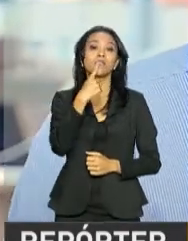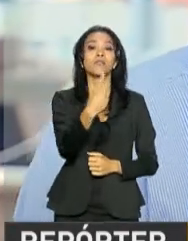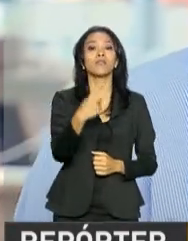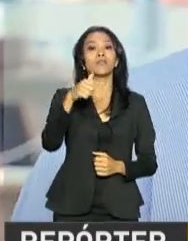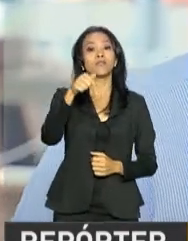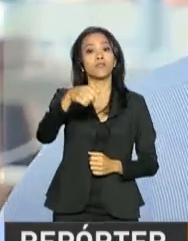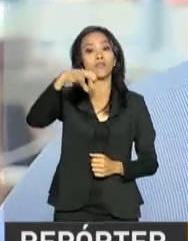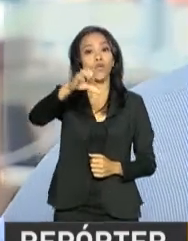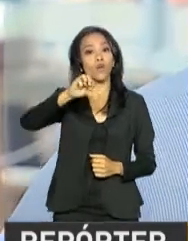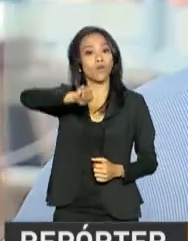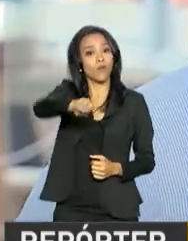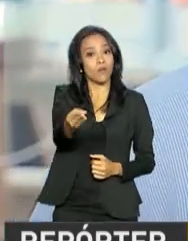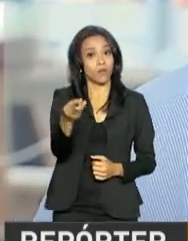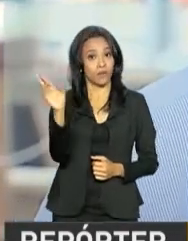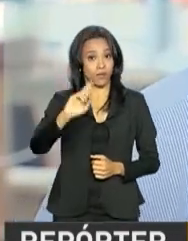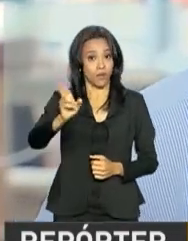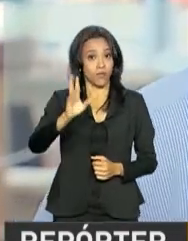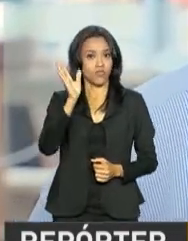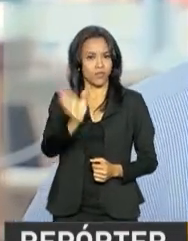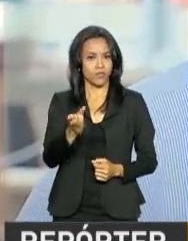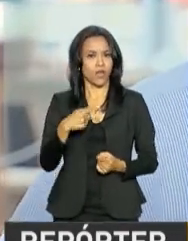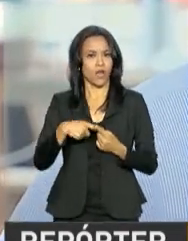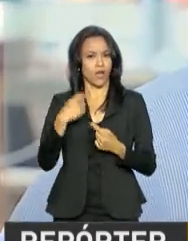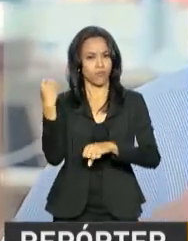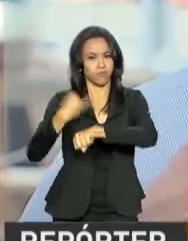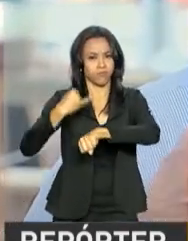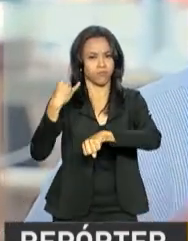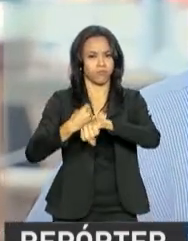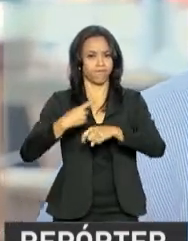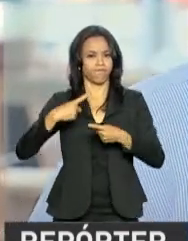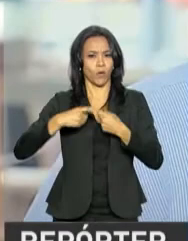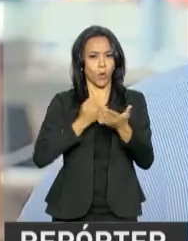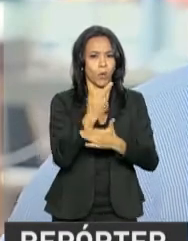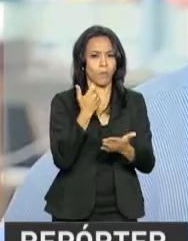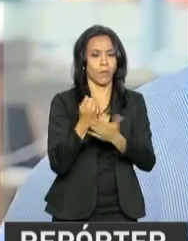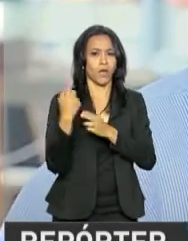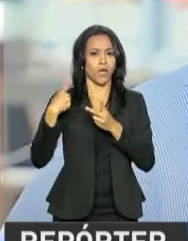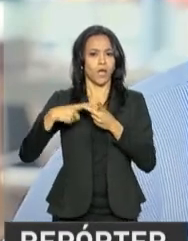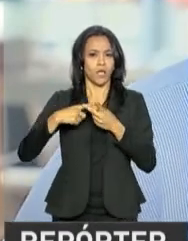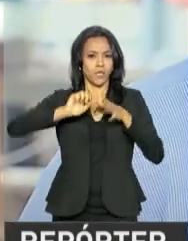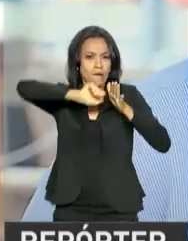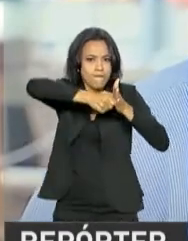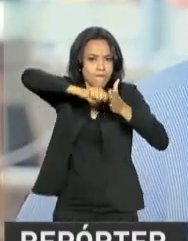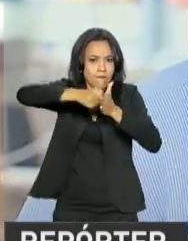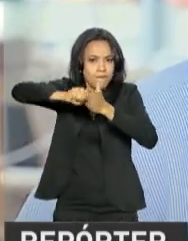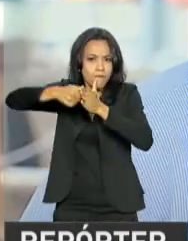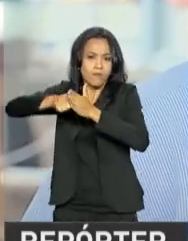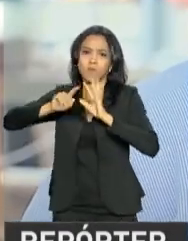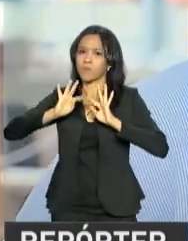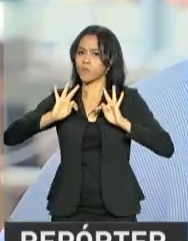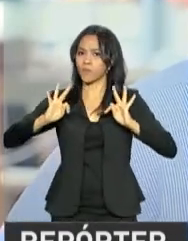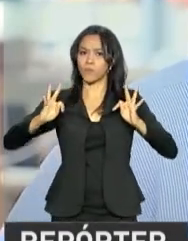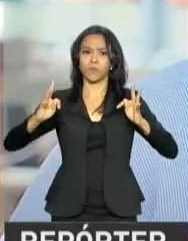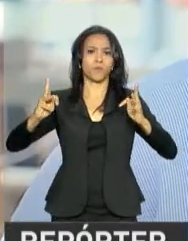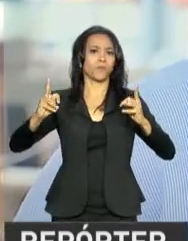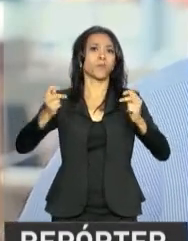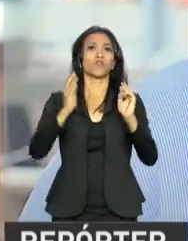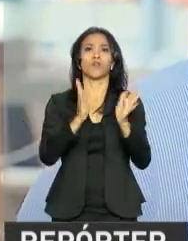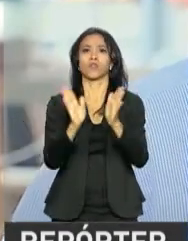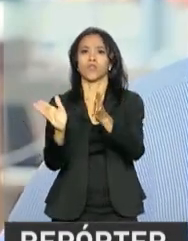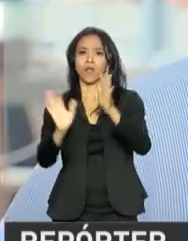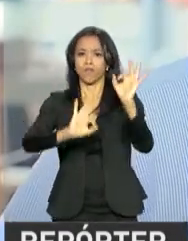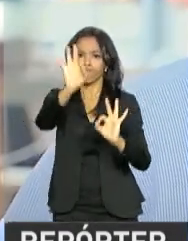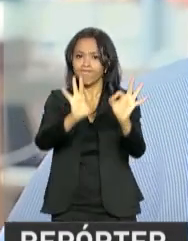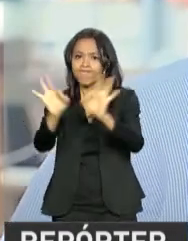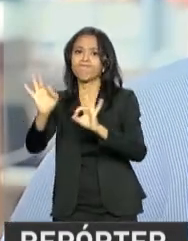reais nós compramos com todas as marcas jornais comprados os pen drives as peças para rotas já foram colocados em celas